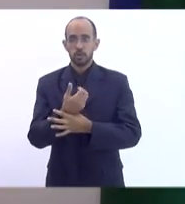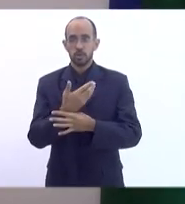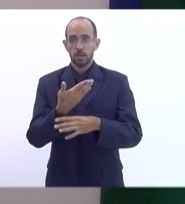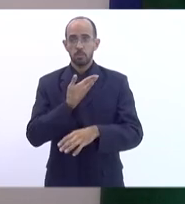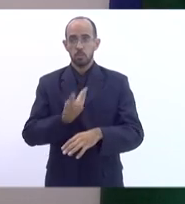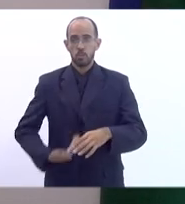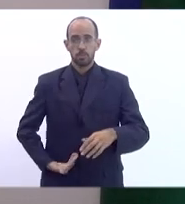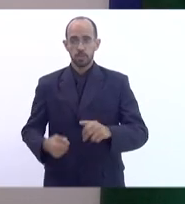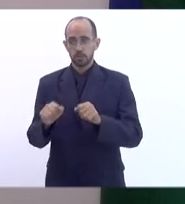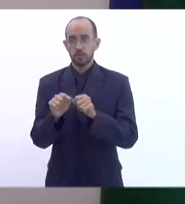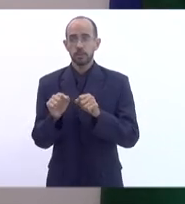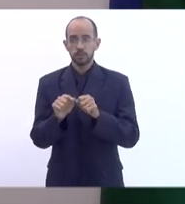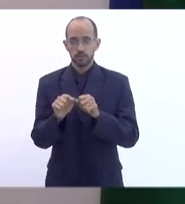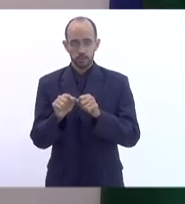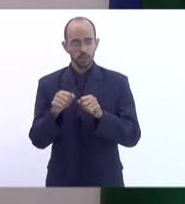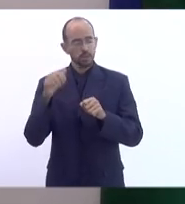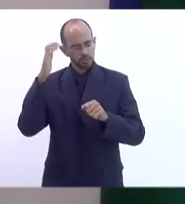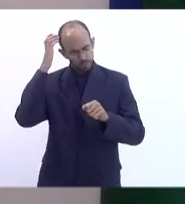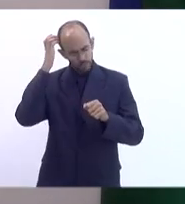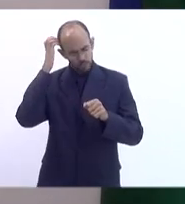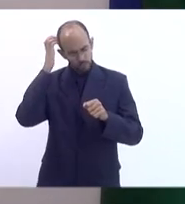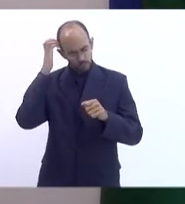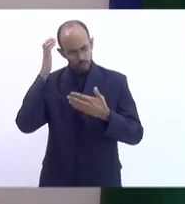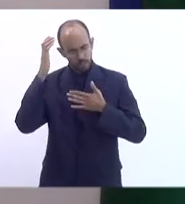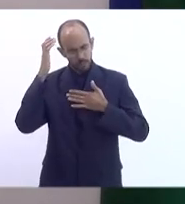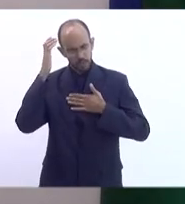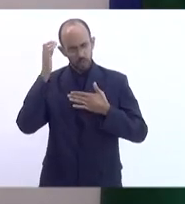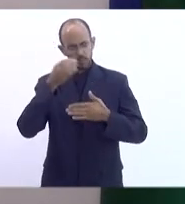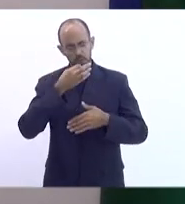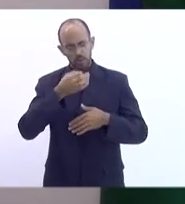Então acho que é o quê